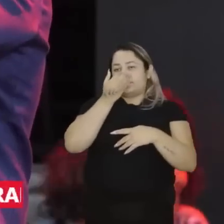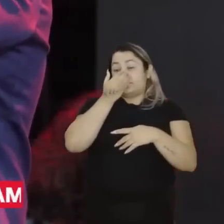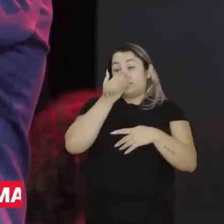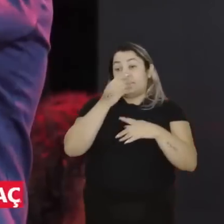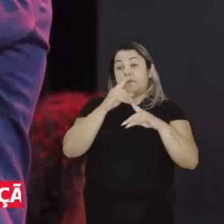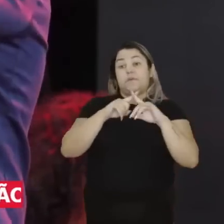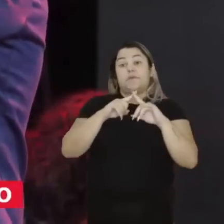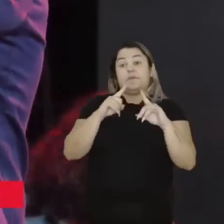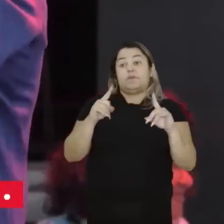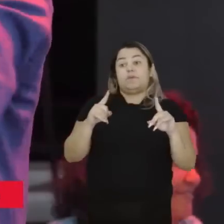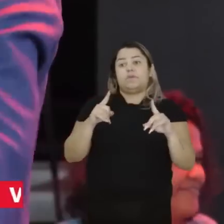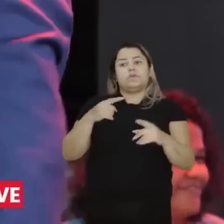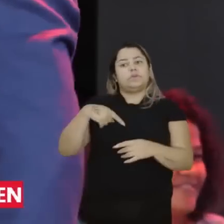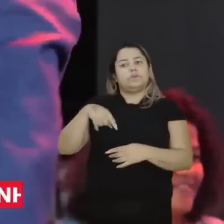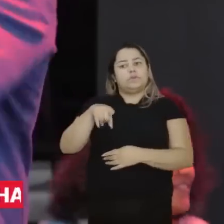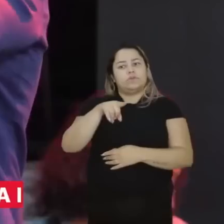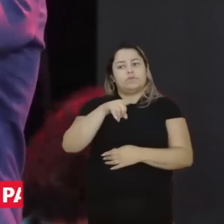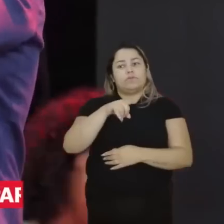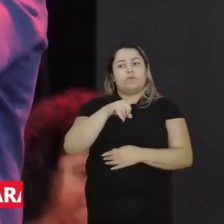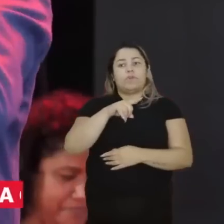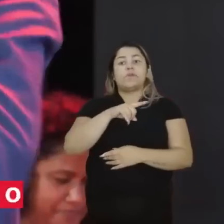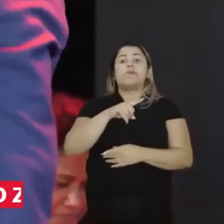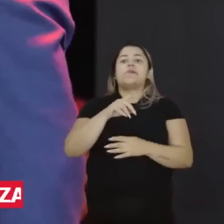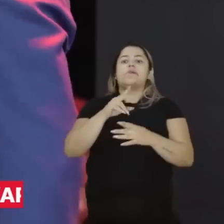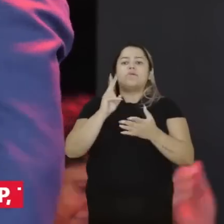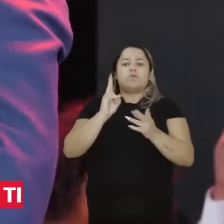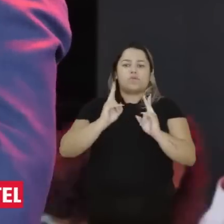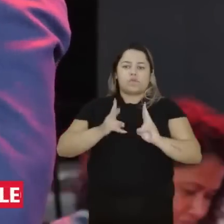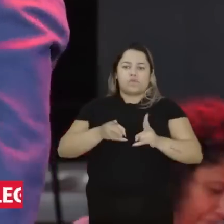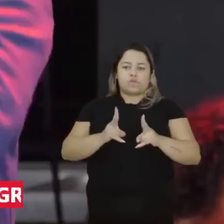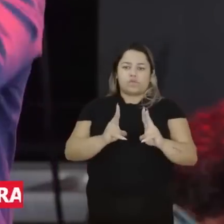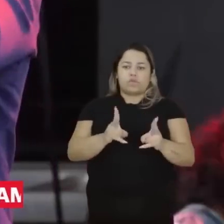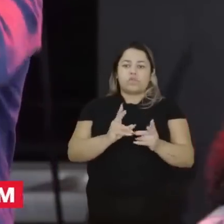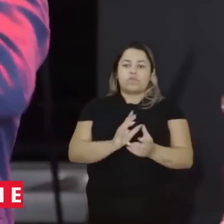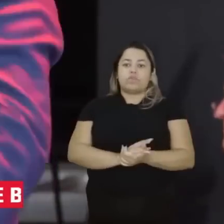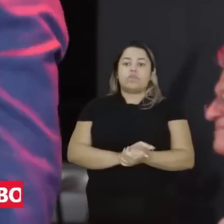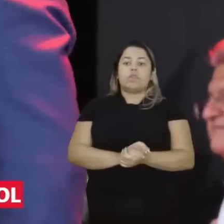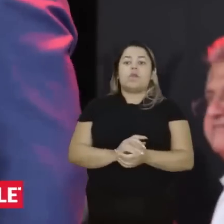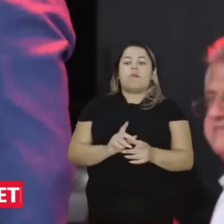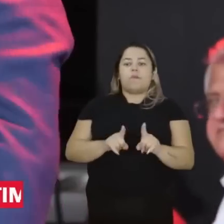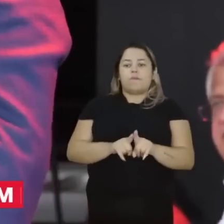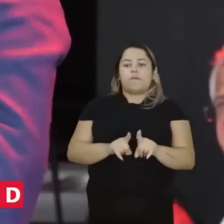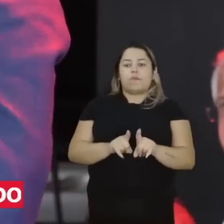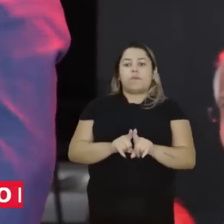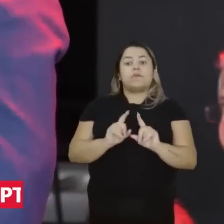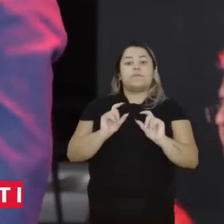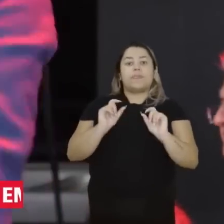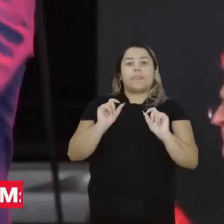Mesmo assim, vocês estão aqui resistindo, de cabeça erguida,